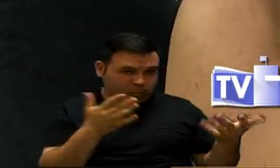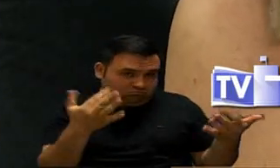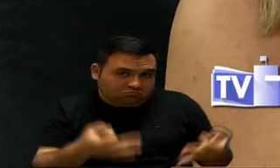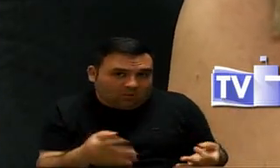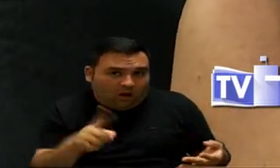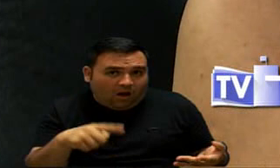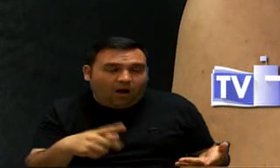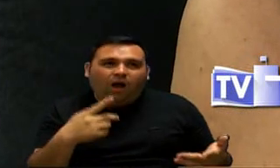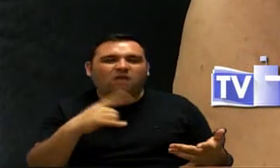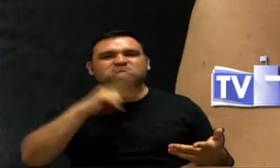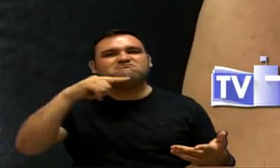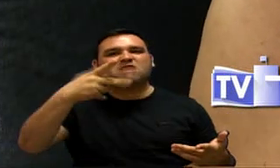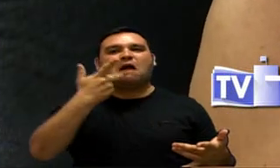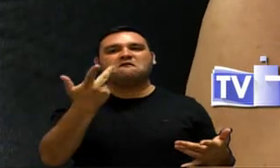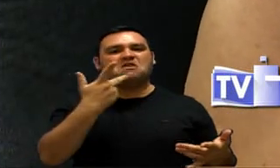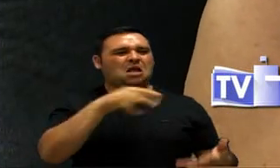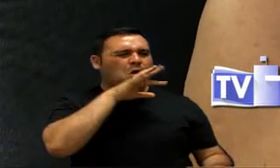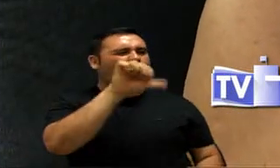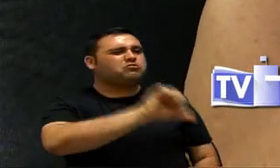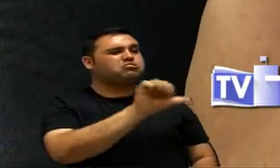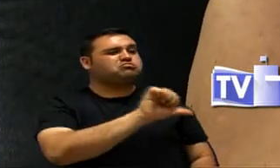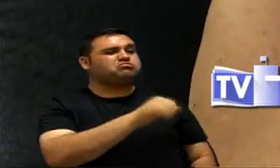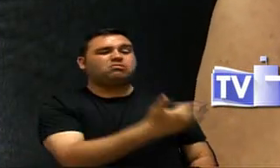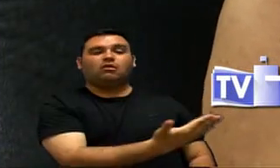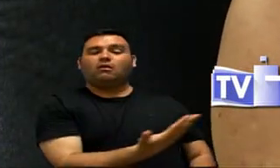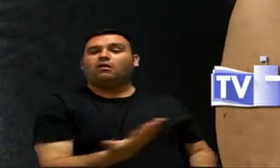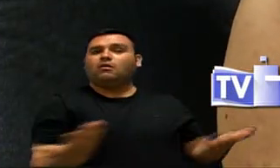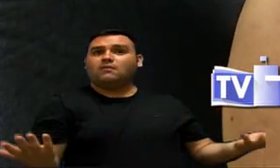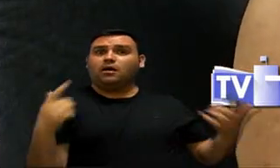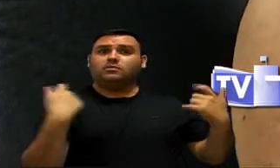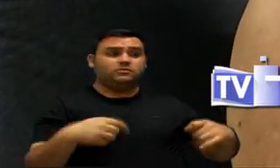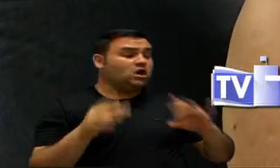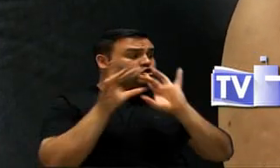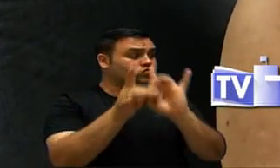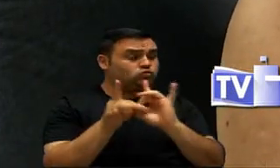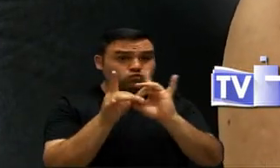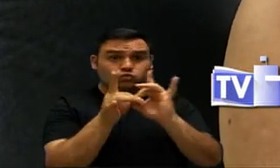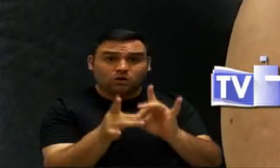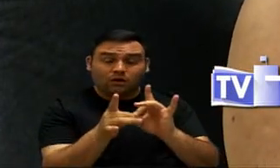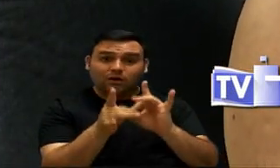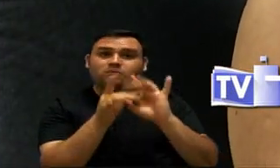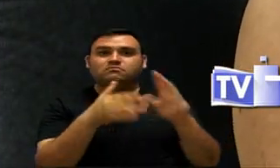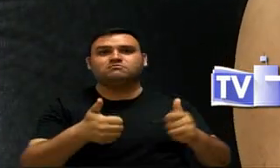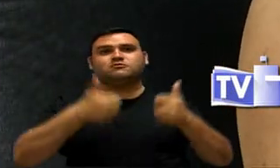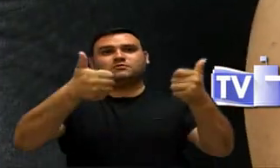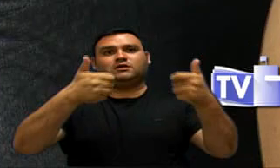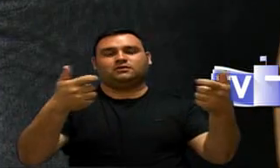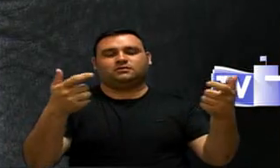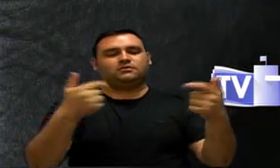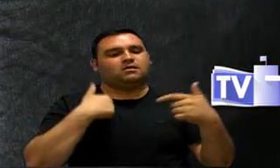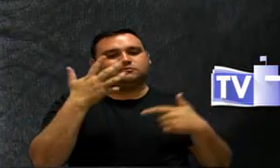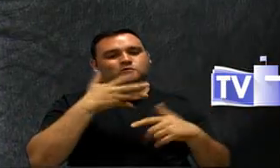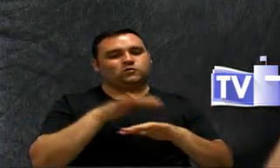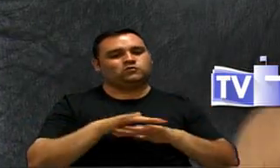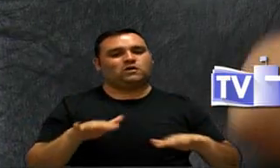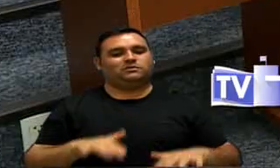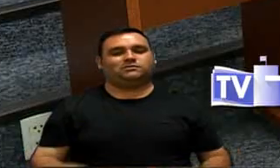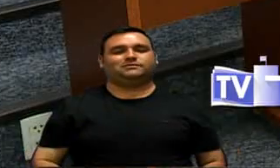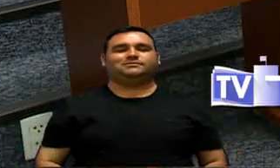caminho? Não adianta falar que está ruim. Nós temos que nos juntar para melhorar. Tá? Era essa a minha fala.